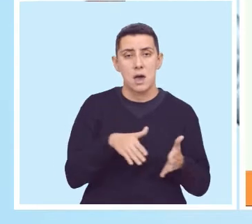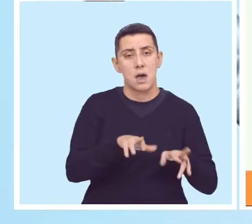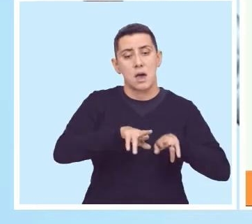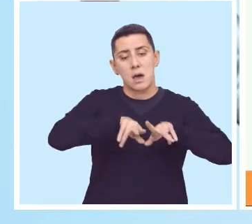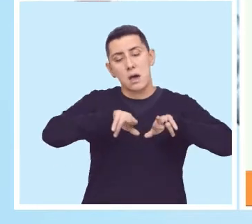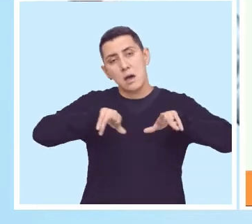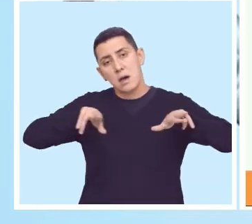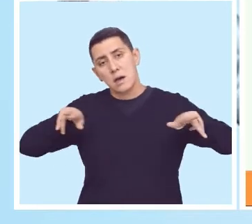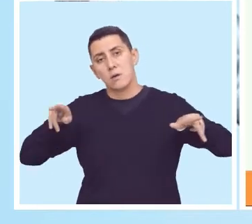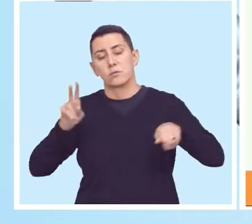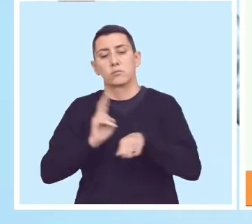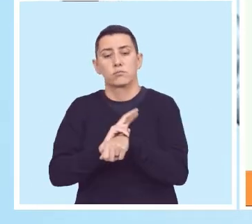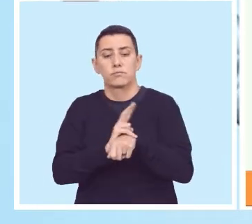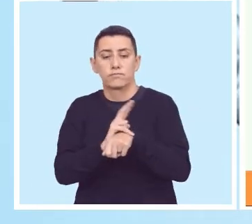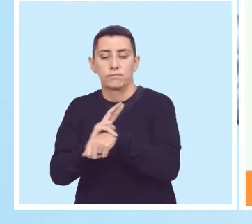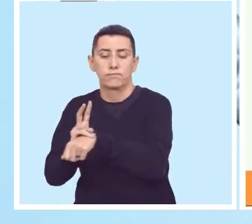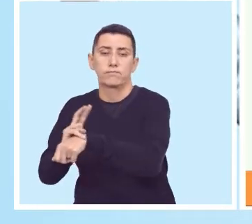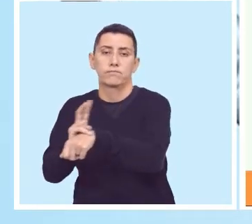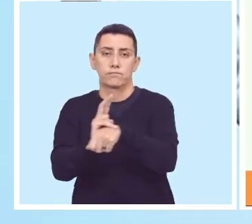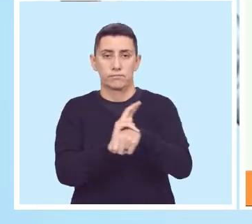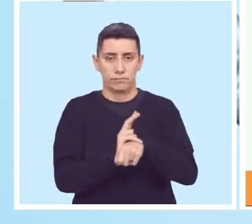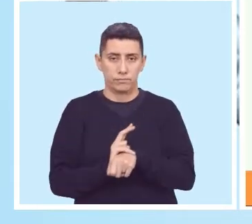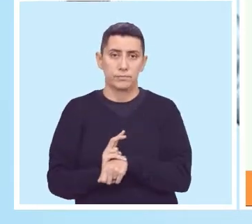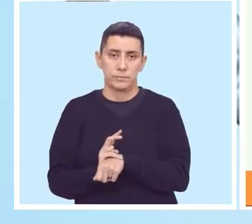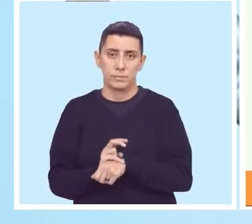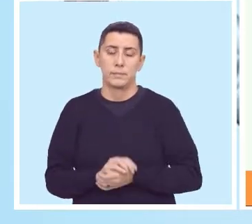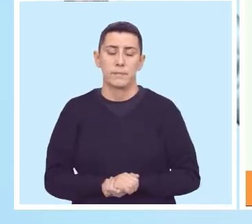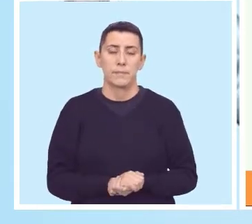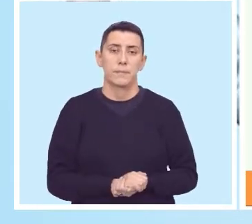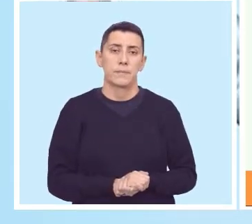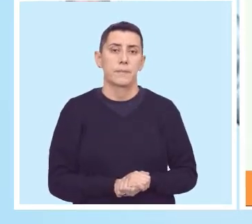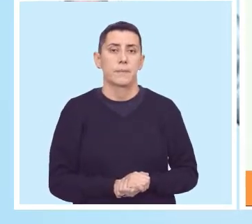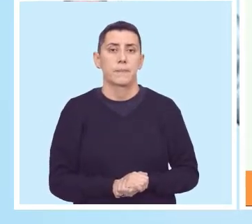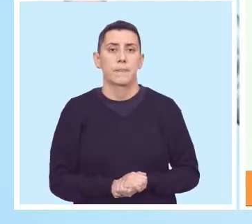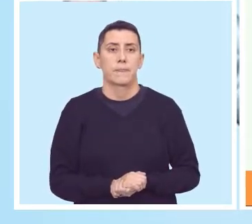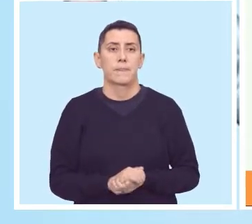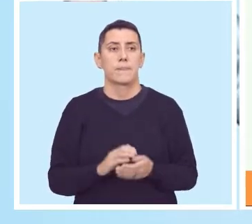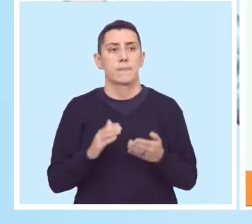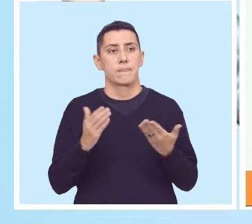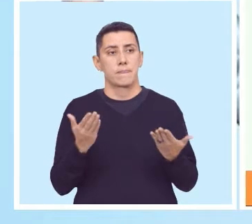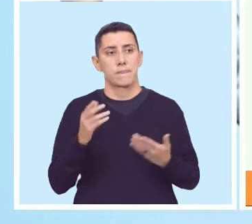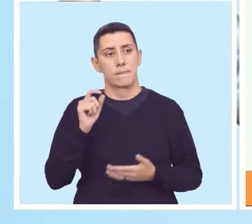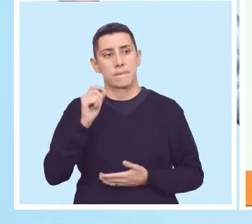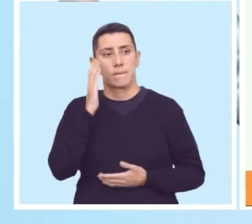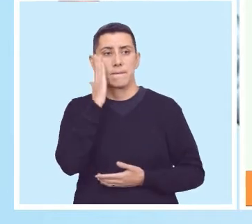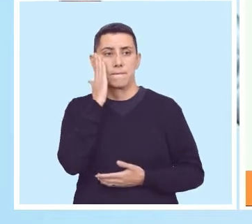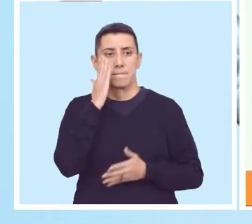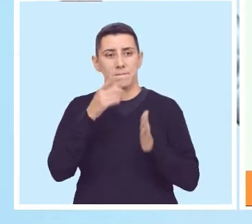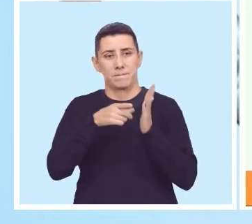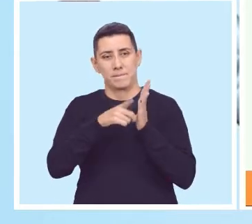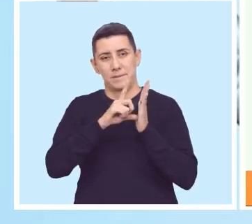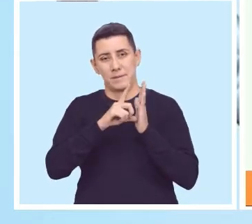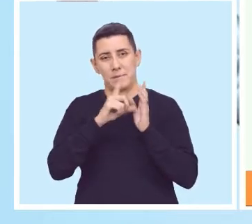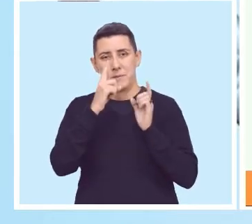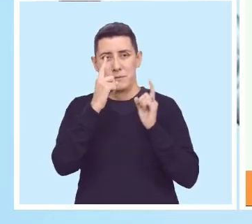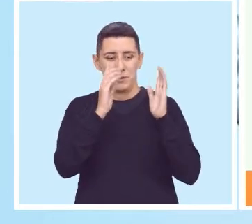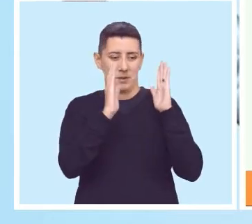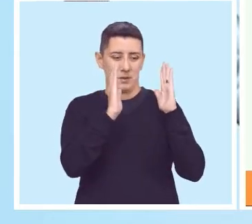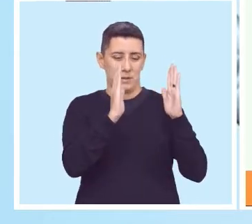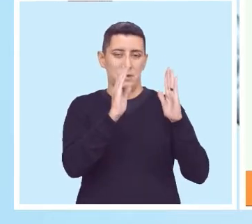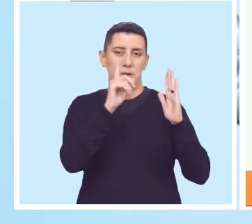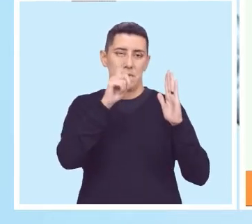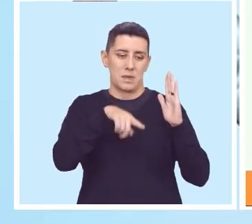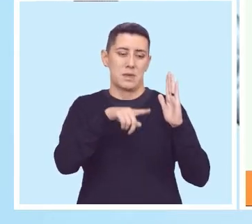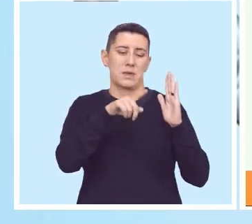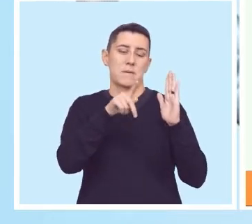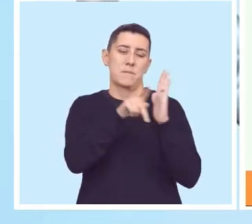ser monitorados, né? Então, novamente aqui aquela tela, né? Anteriormente só estava o igarapé do 40, porque aquela